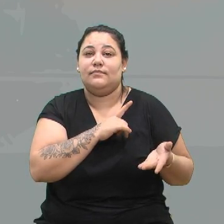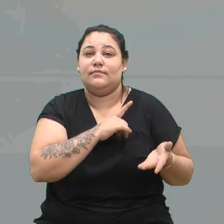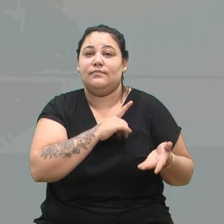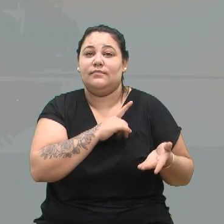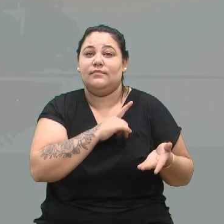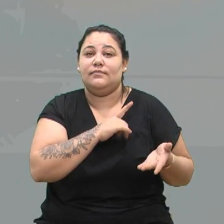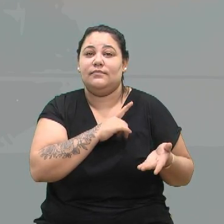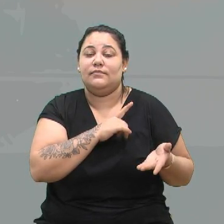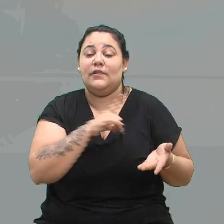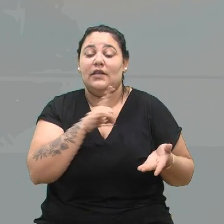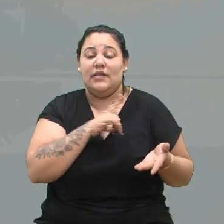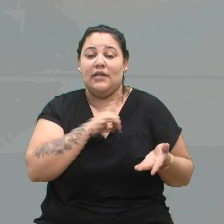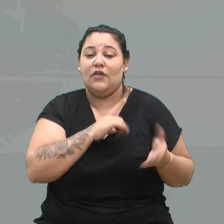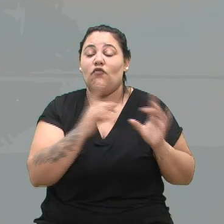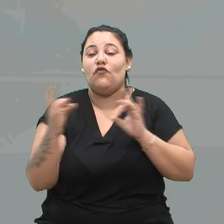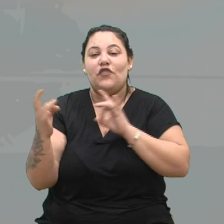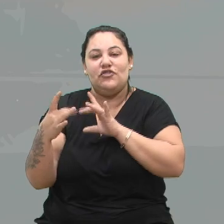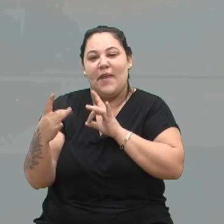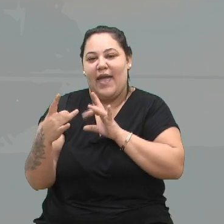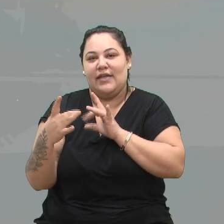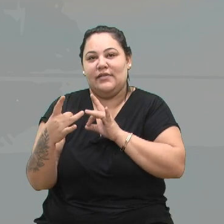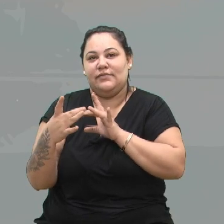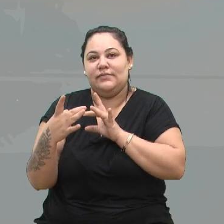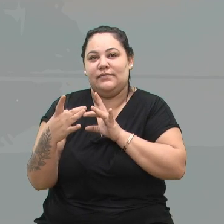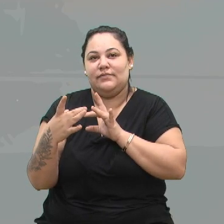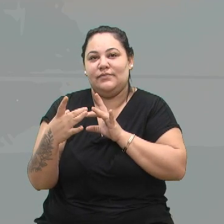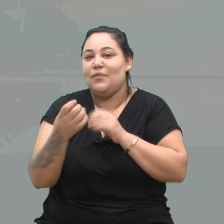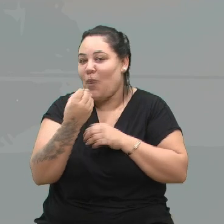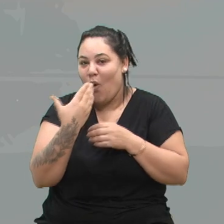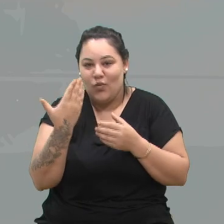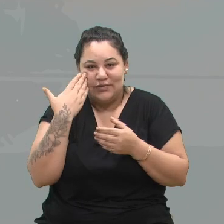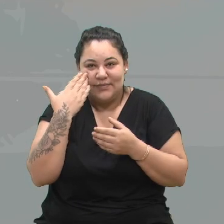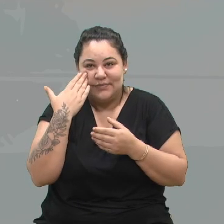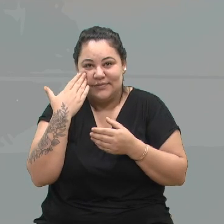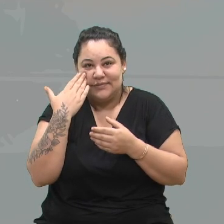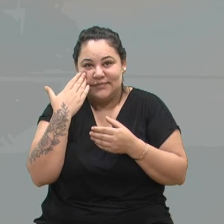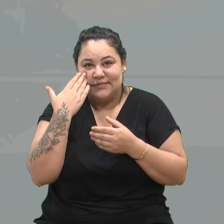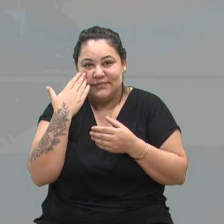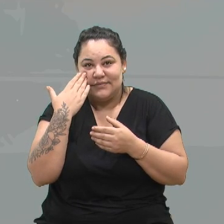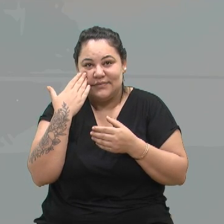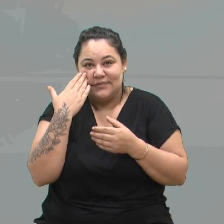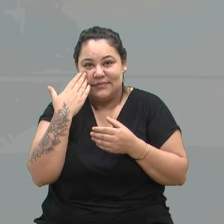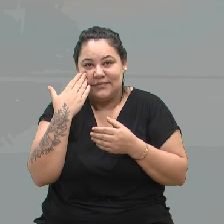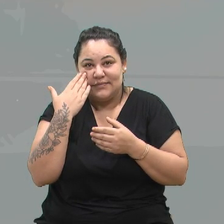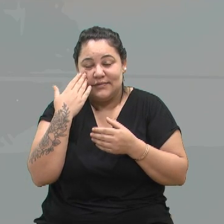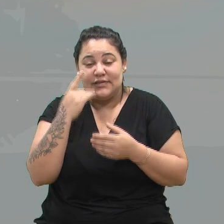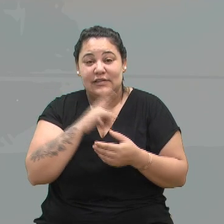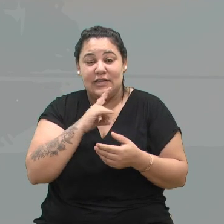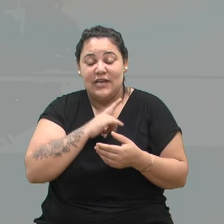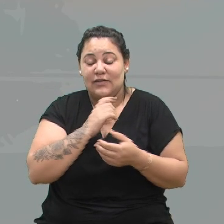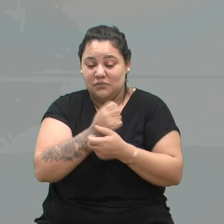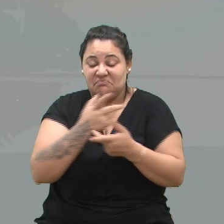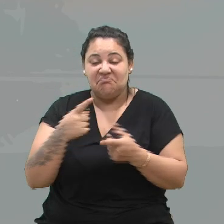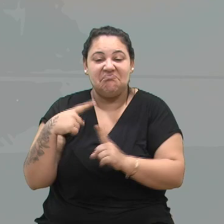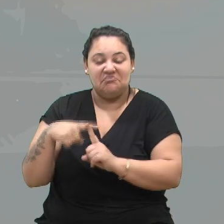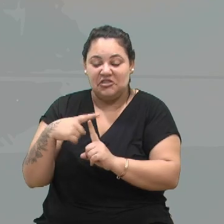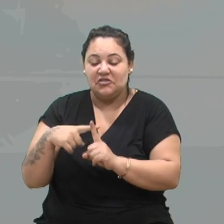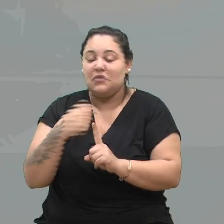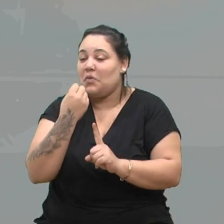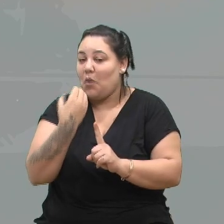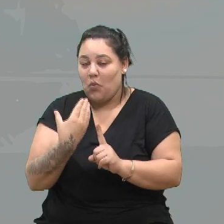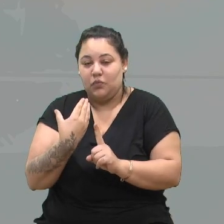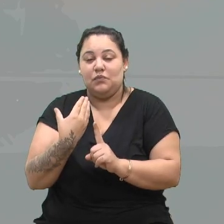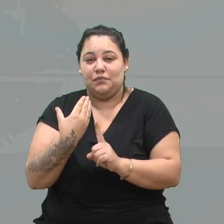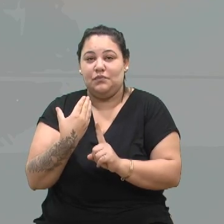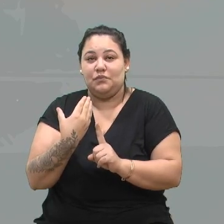como é que eu posso dizer? Muito certo, mas dados positivos, está trazendo dados positivos para os